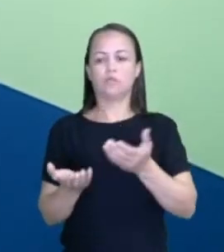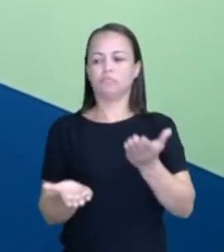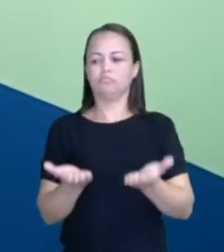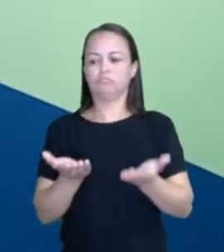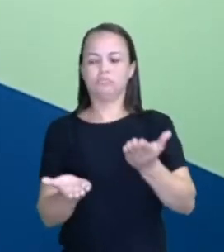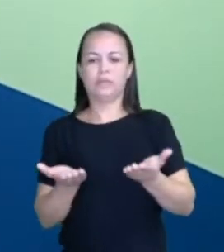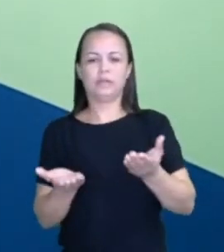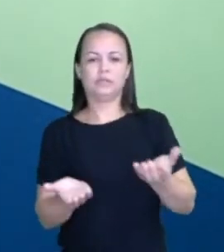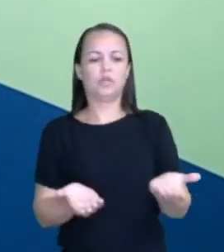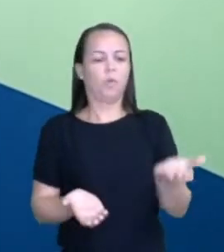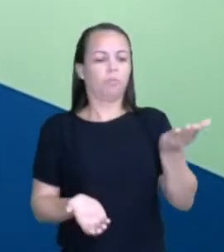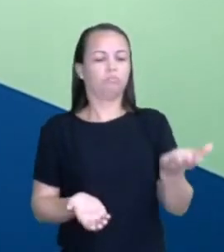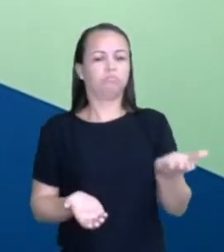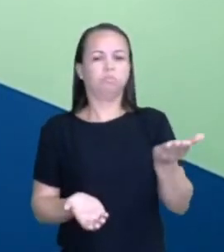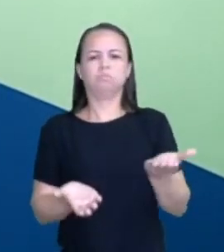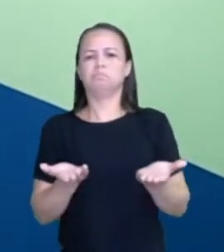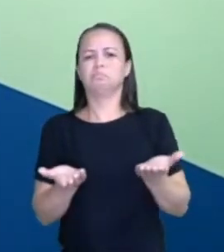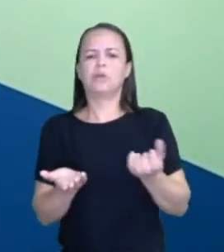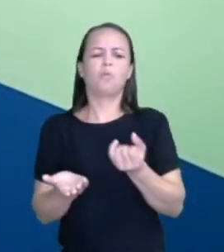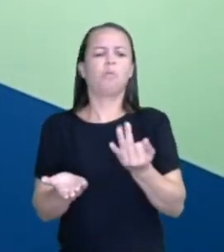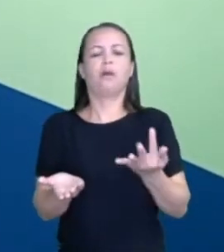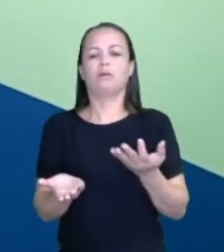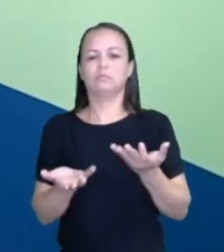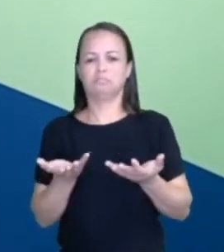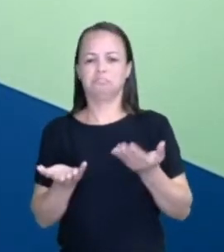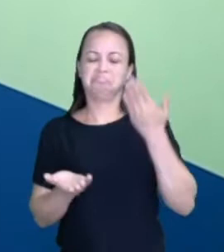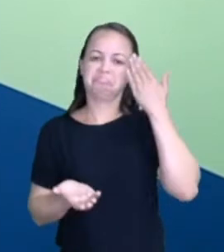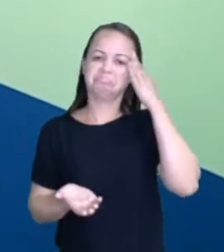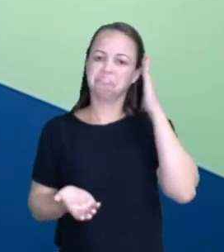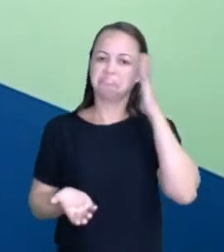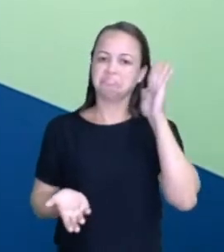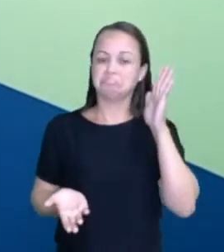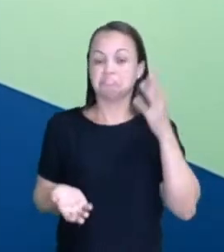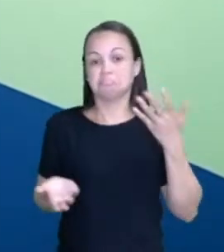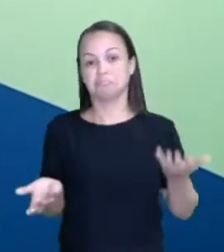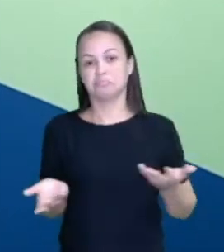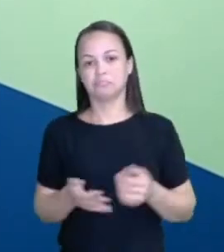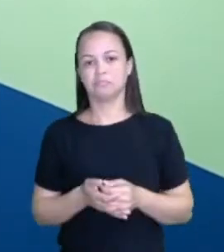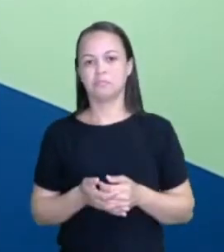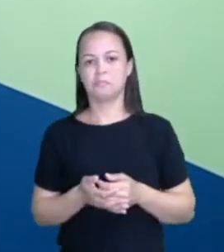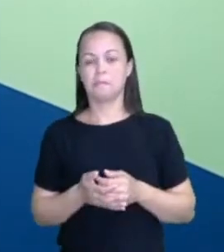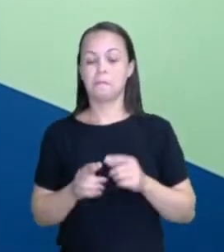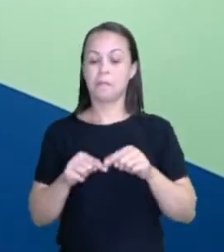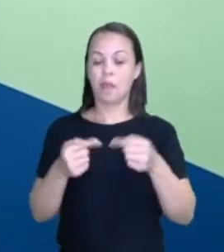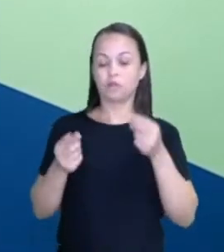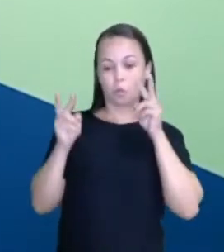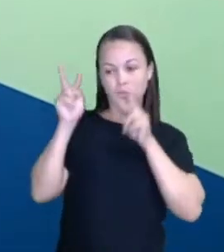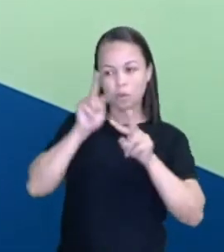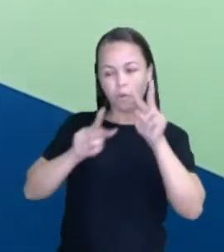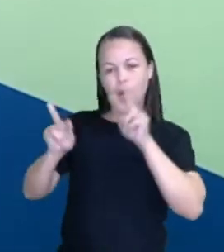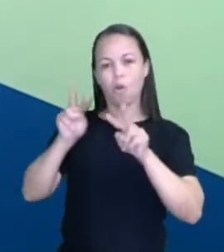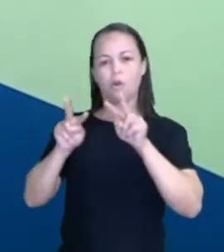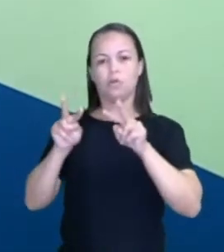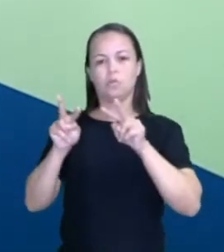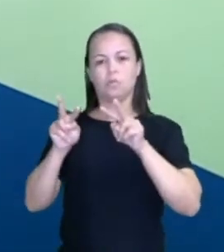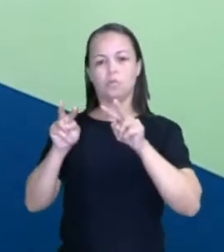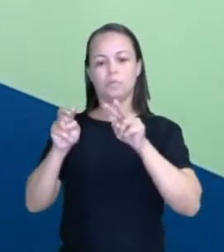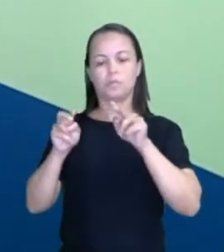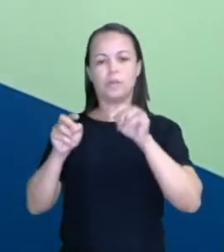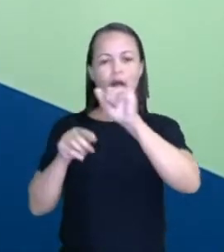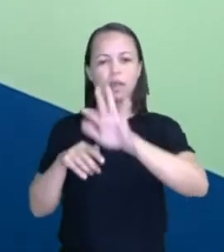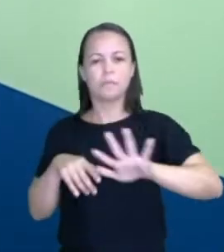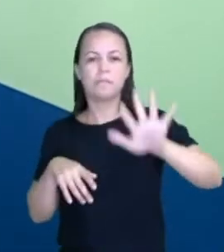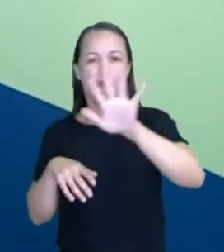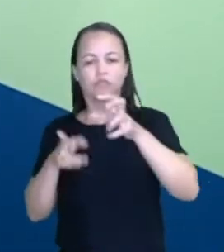aqui? Não sei. Se eu não sei, mas quando eu olho para a imagem e percebo